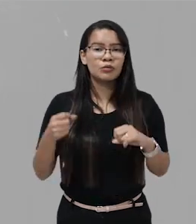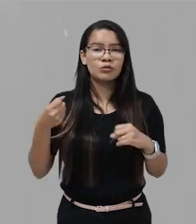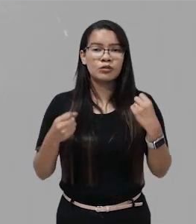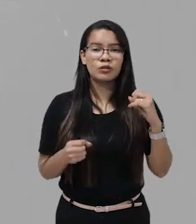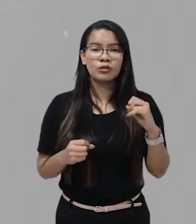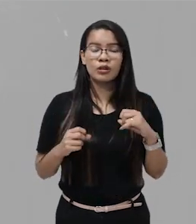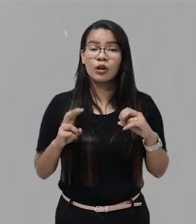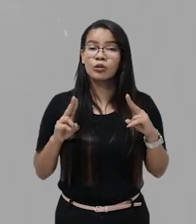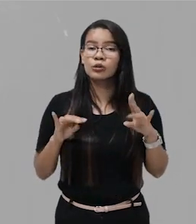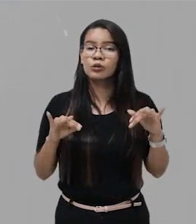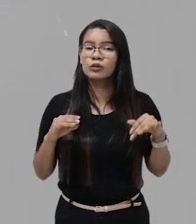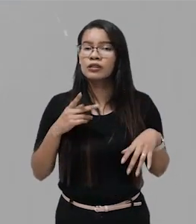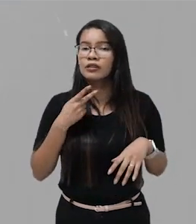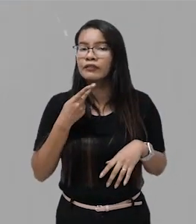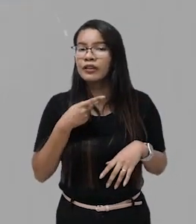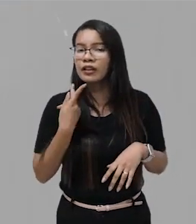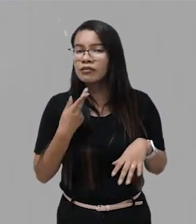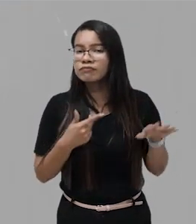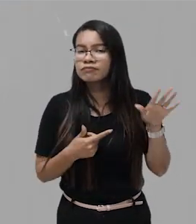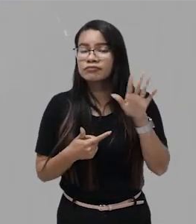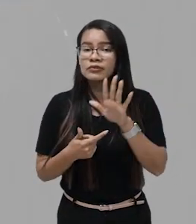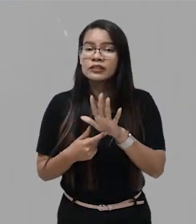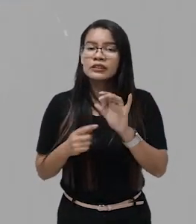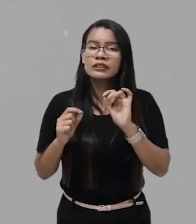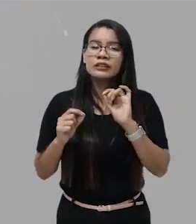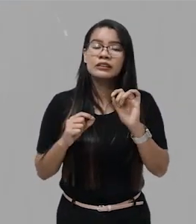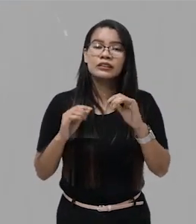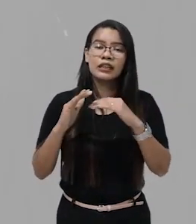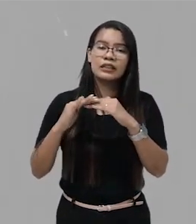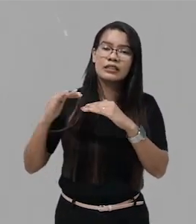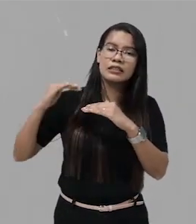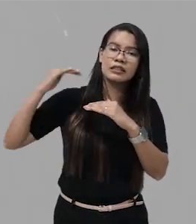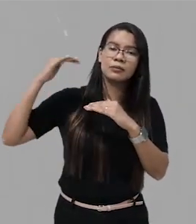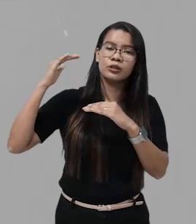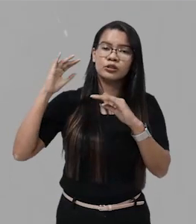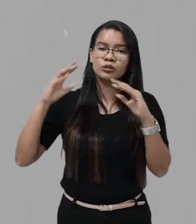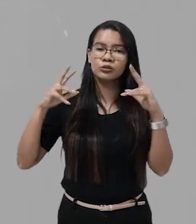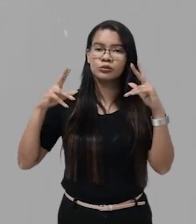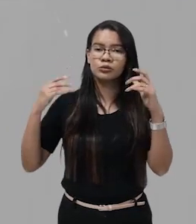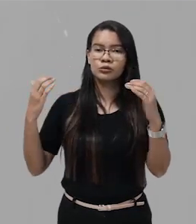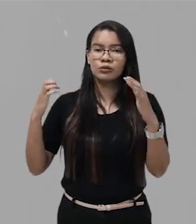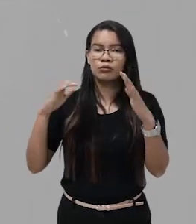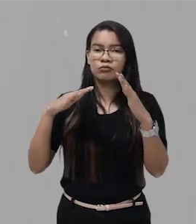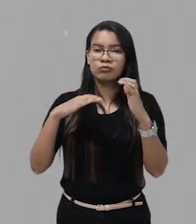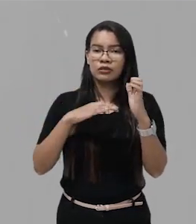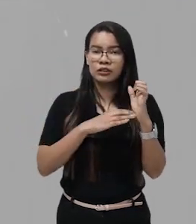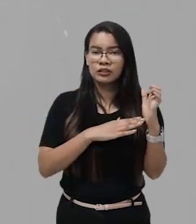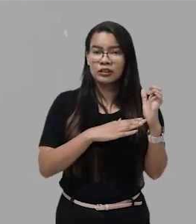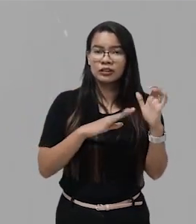vou falar aqui, eu nunca vou colocar acima de tudo estética.